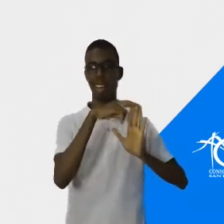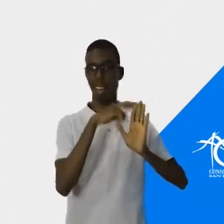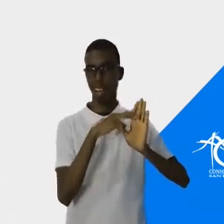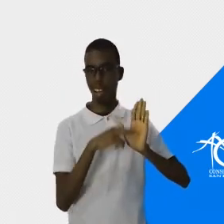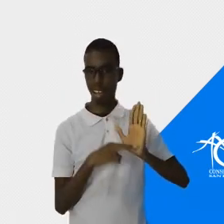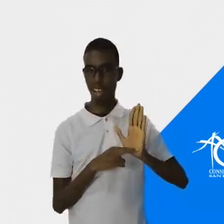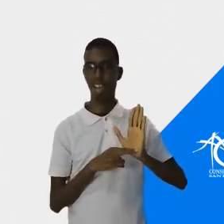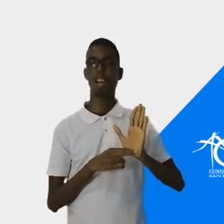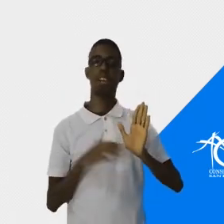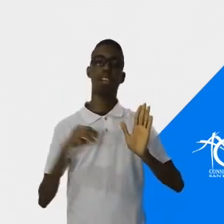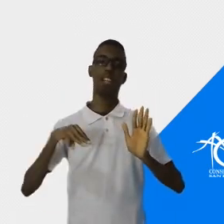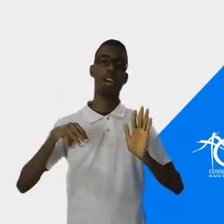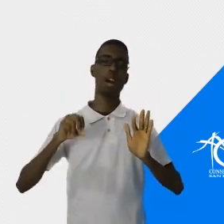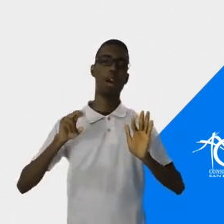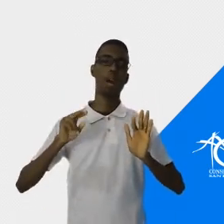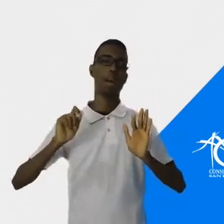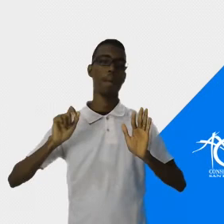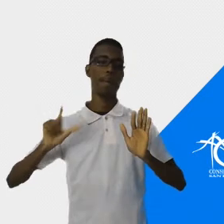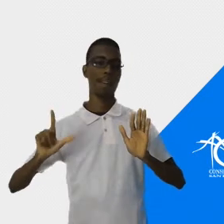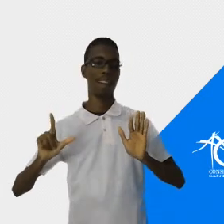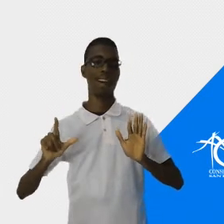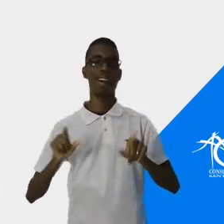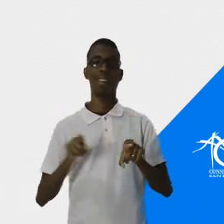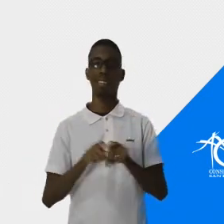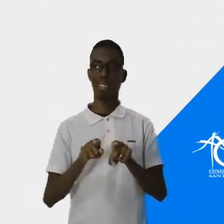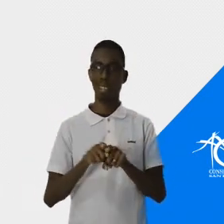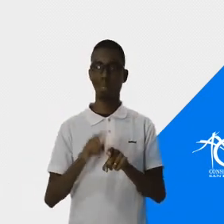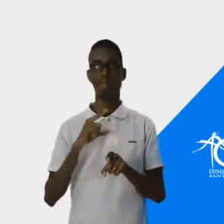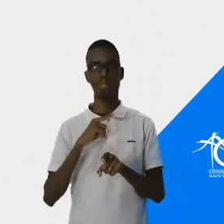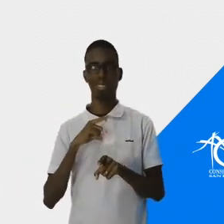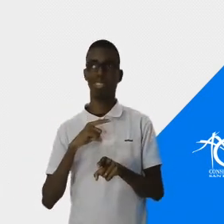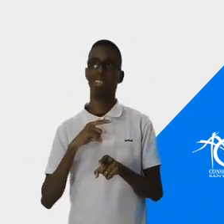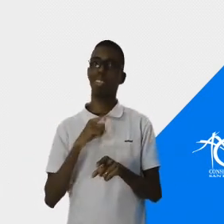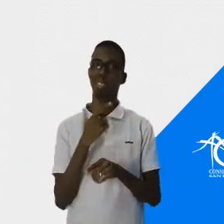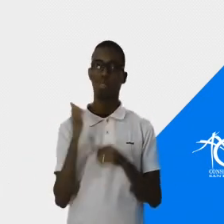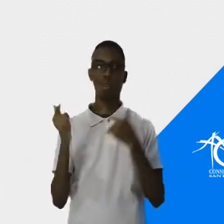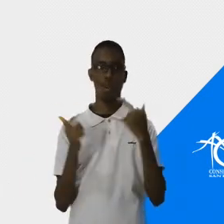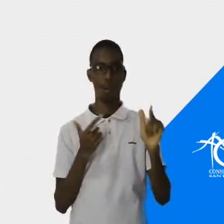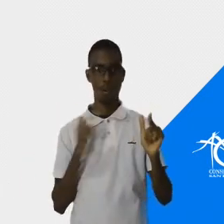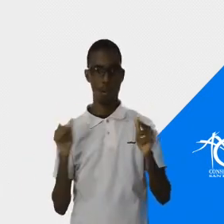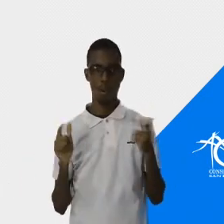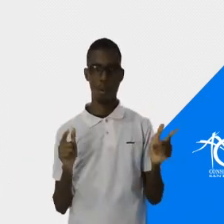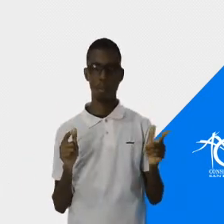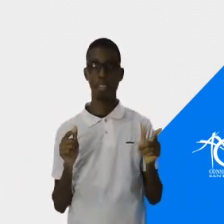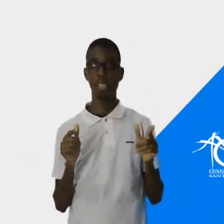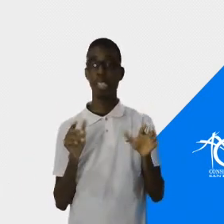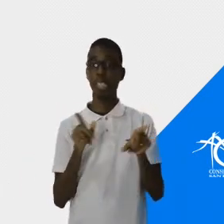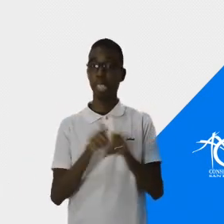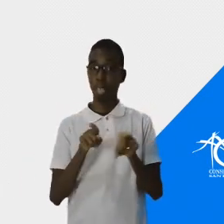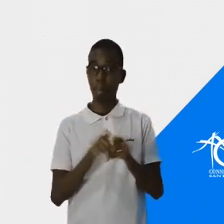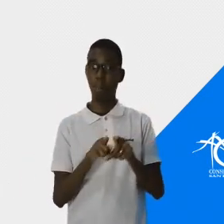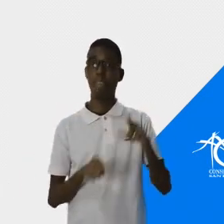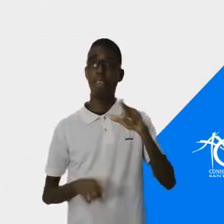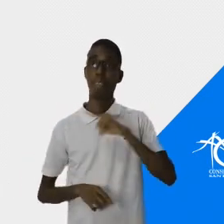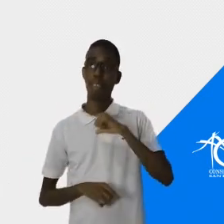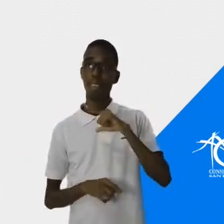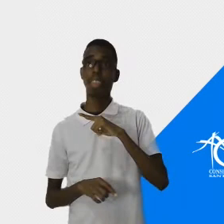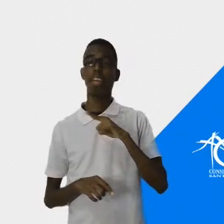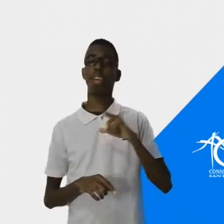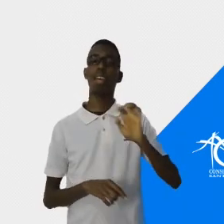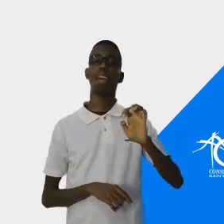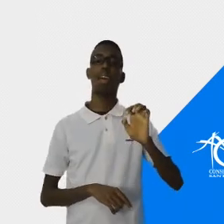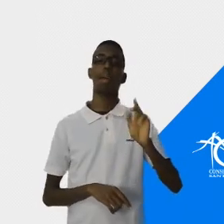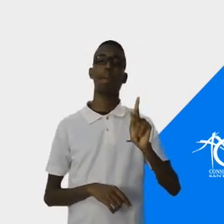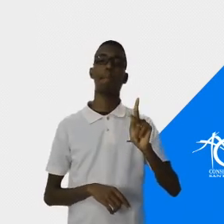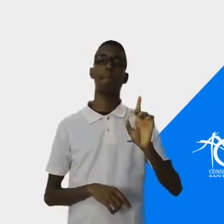aí psicossocial da interação com os outros, né, nesse sentido, até incorporar elementos epistemológicos, que nós acabamos de ver agora, ou seja,